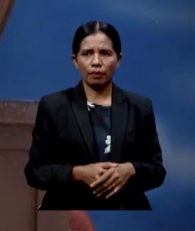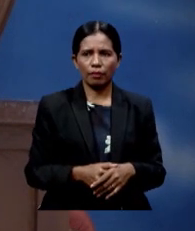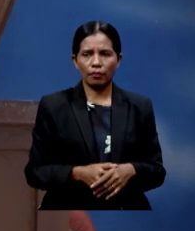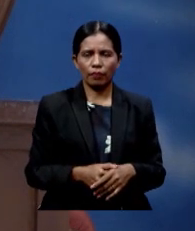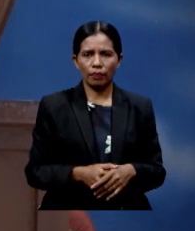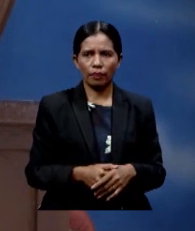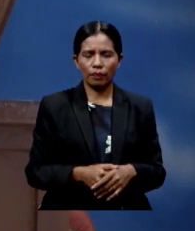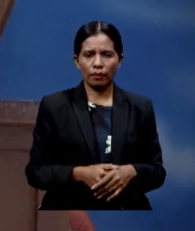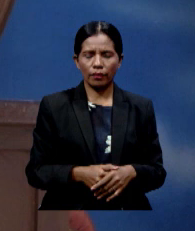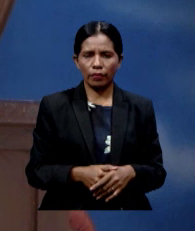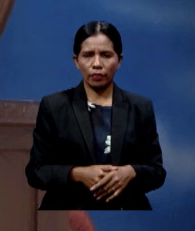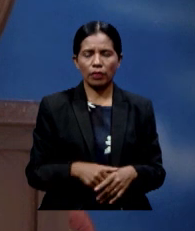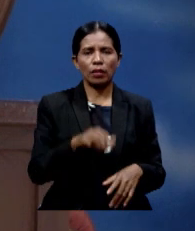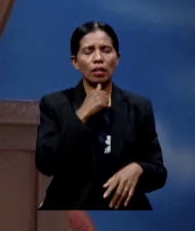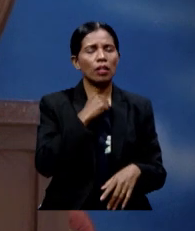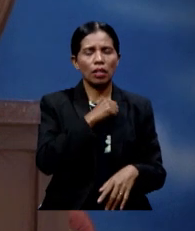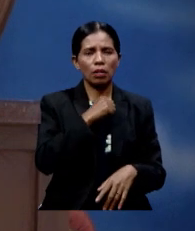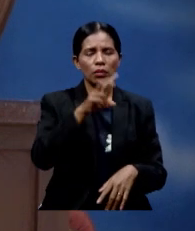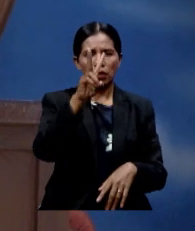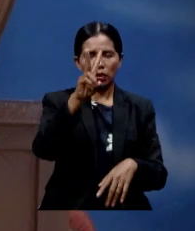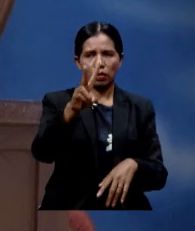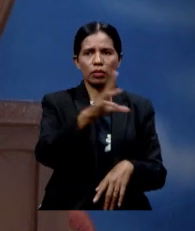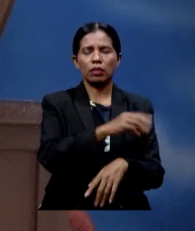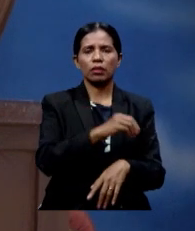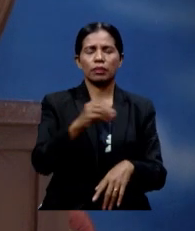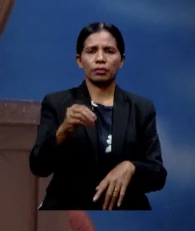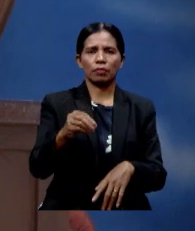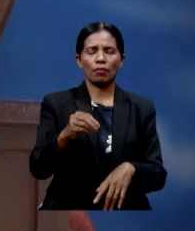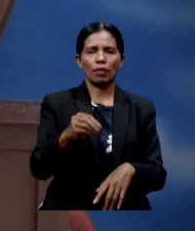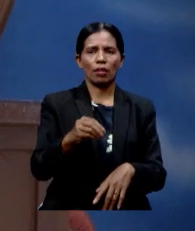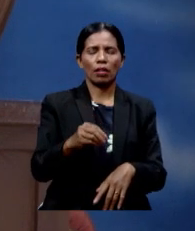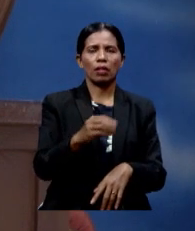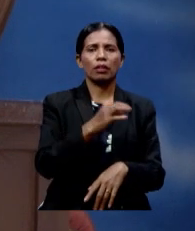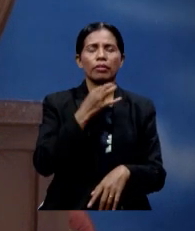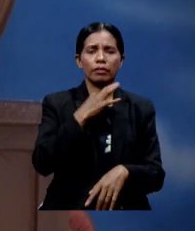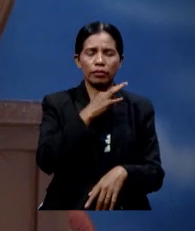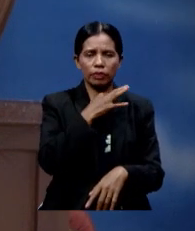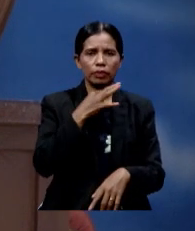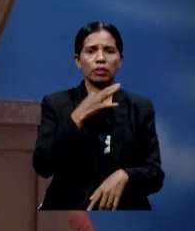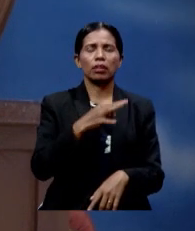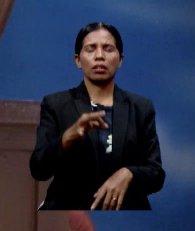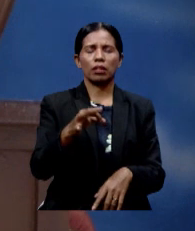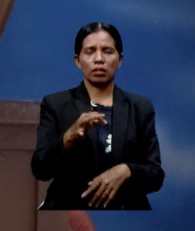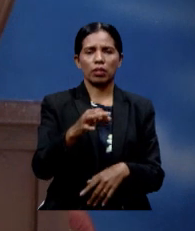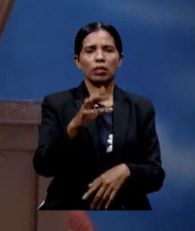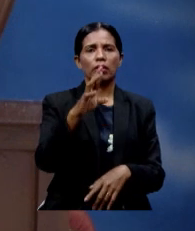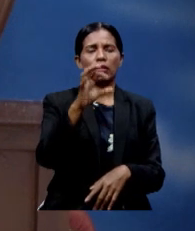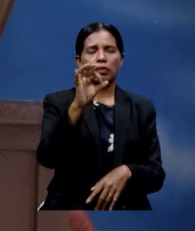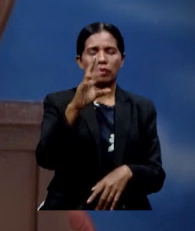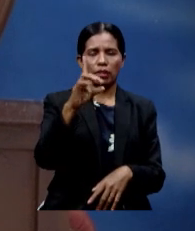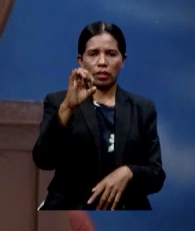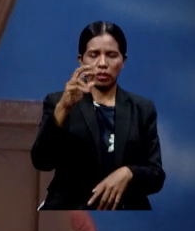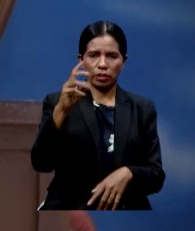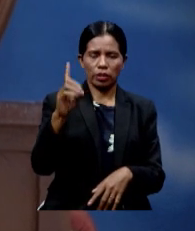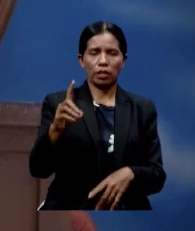alindo be naik ruan diakon Fredianus no diakon Dominik. Lia fua na